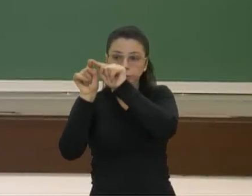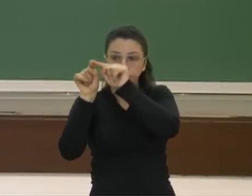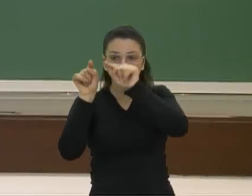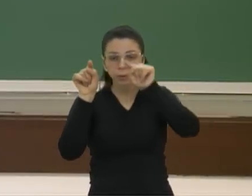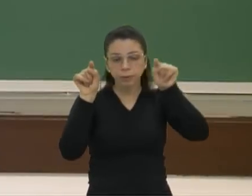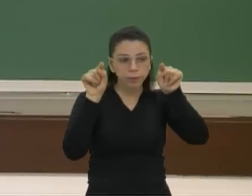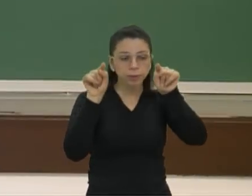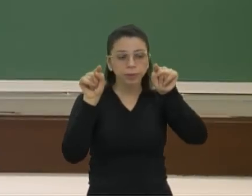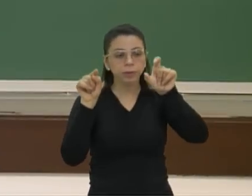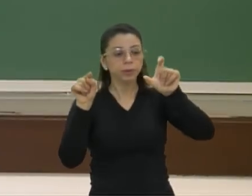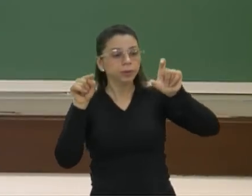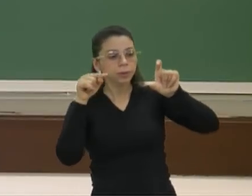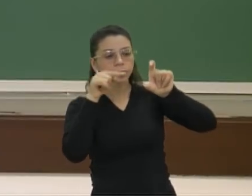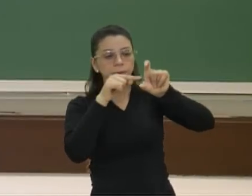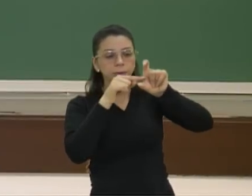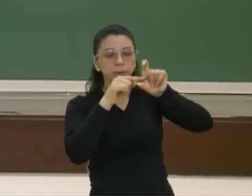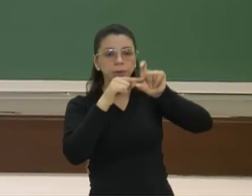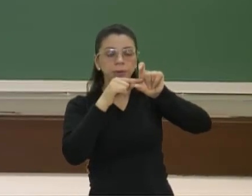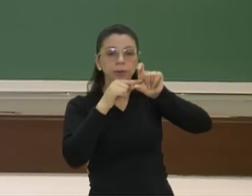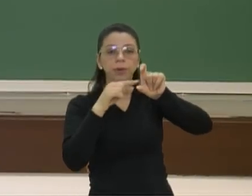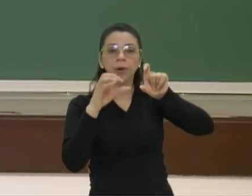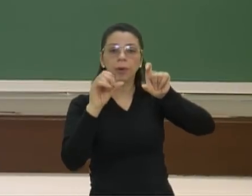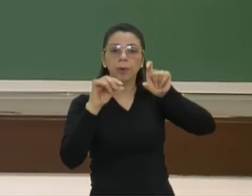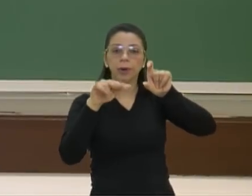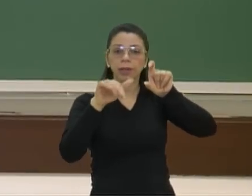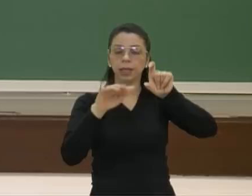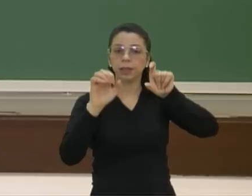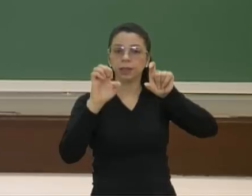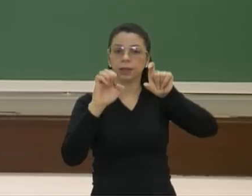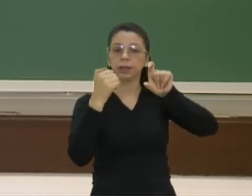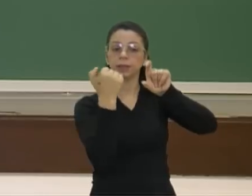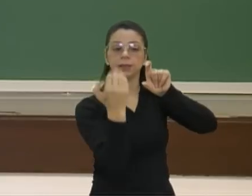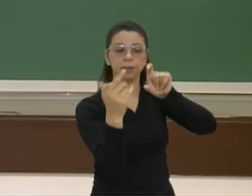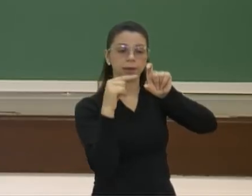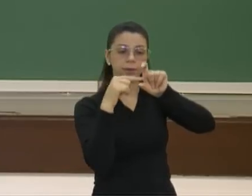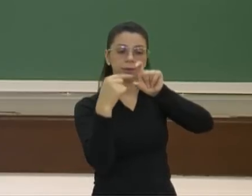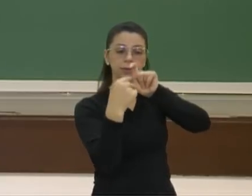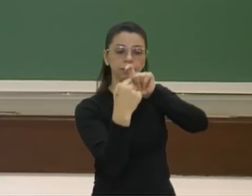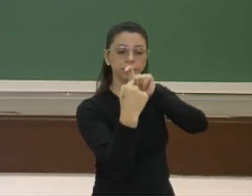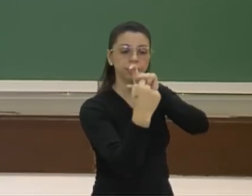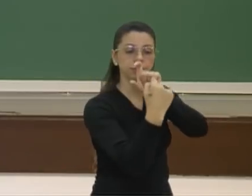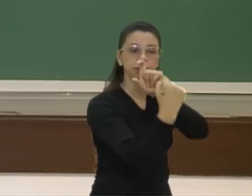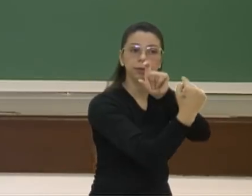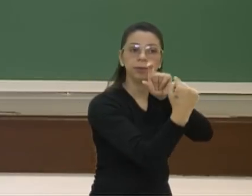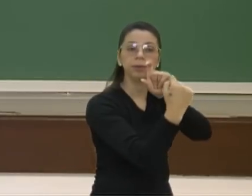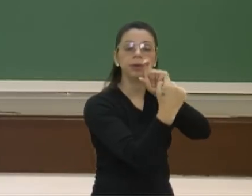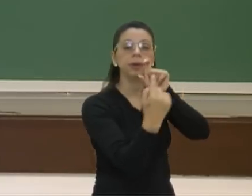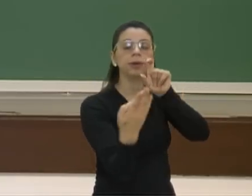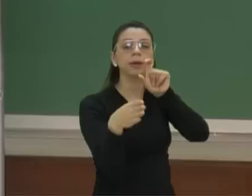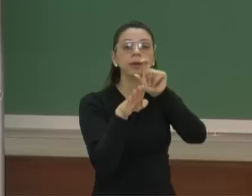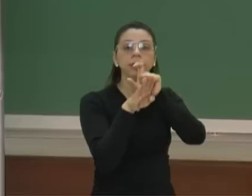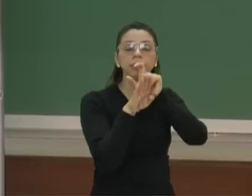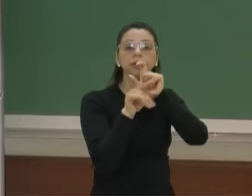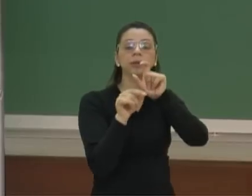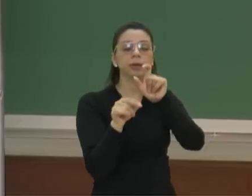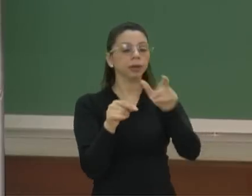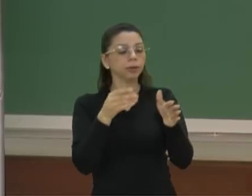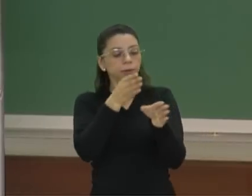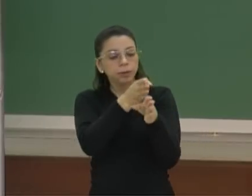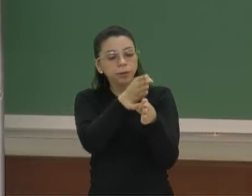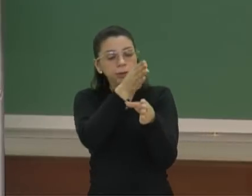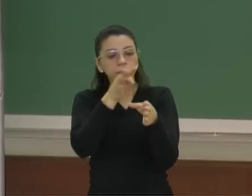externa. Entrou pelo pavilhão, percorreu o canal auditivo até chegar numa